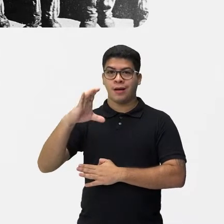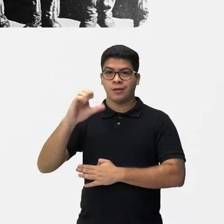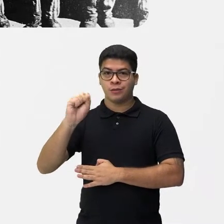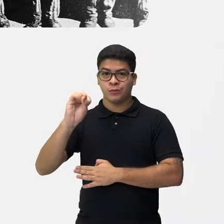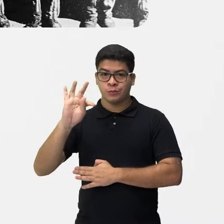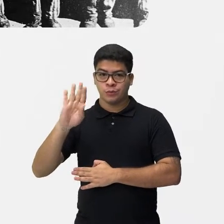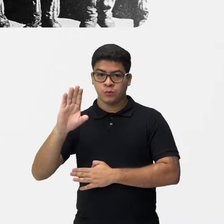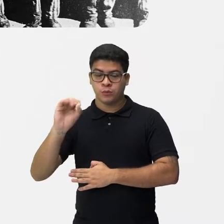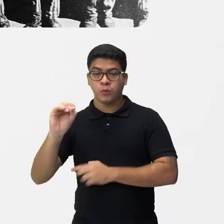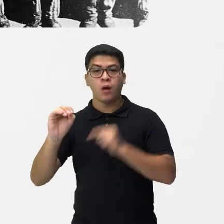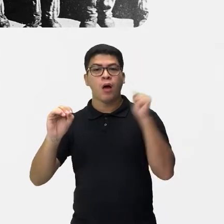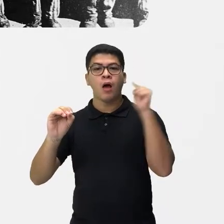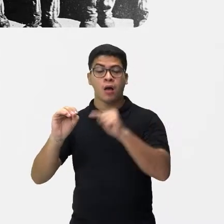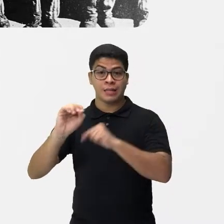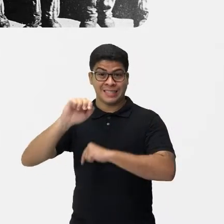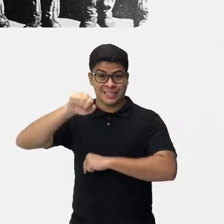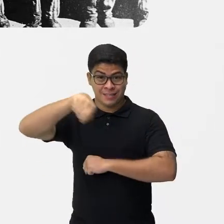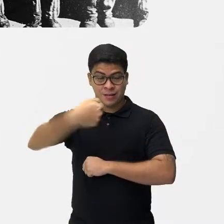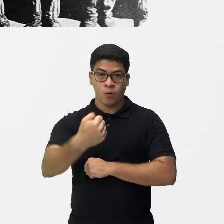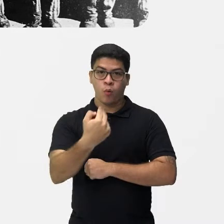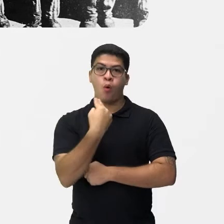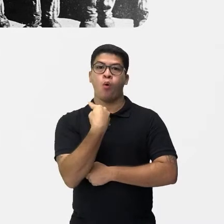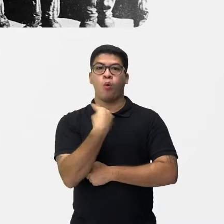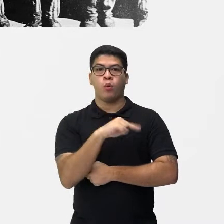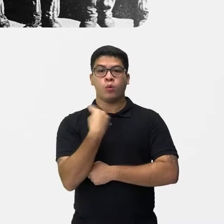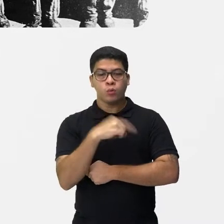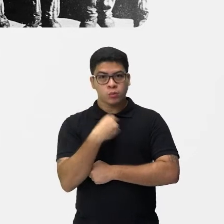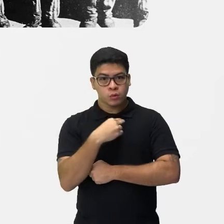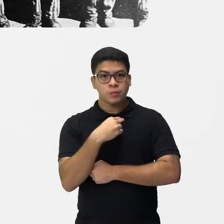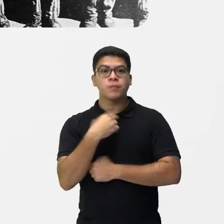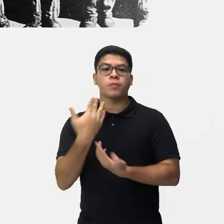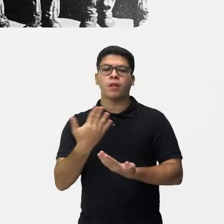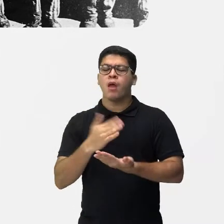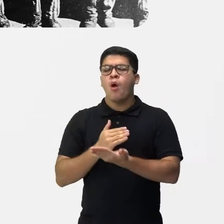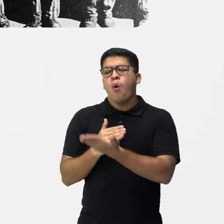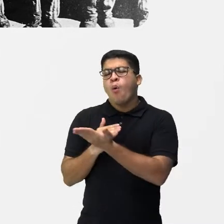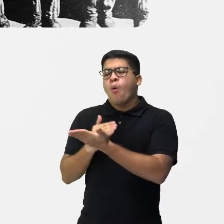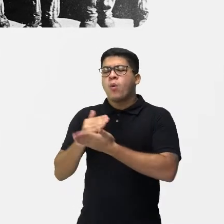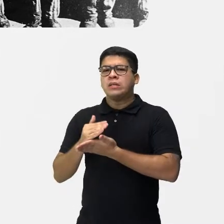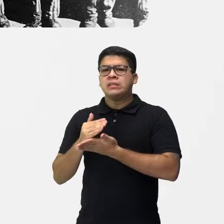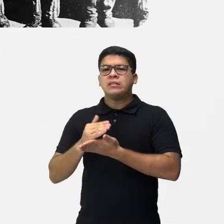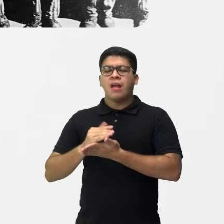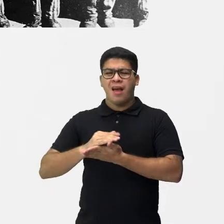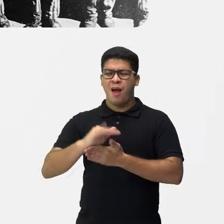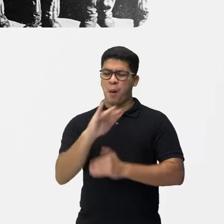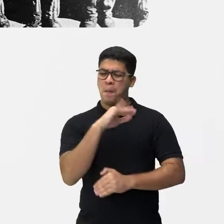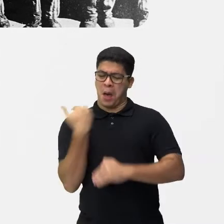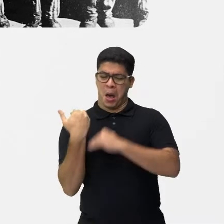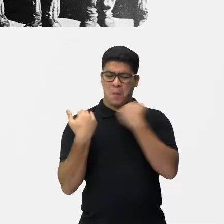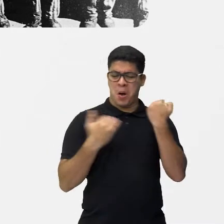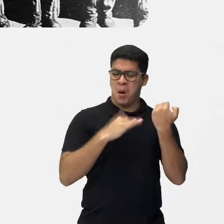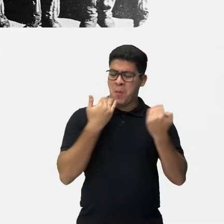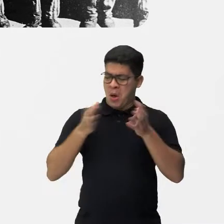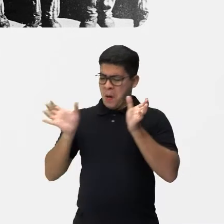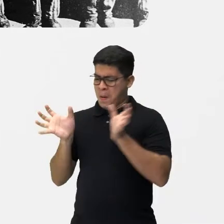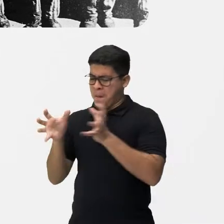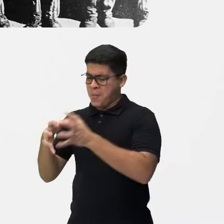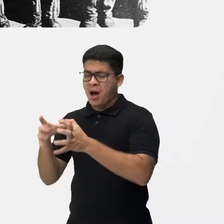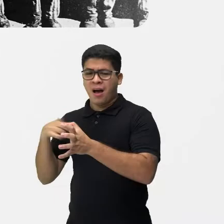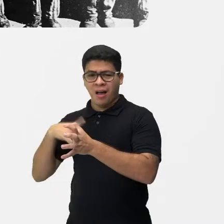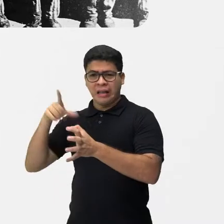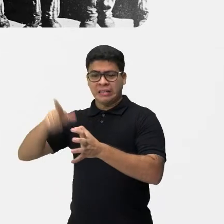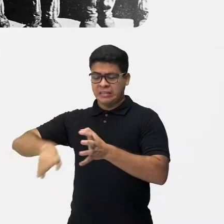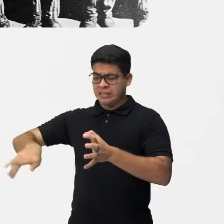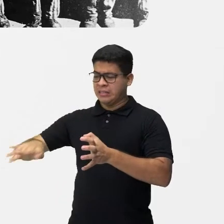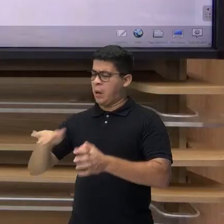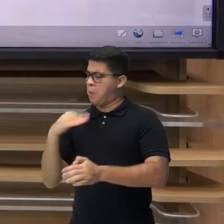especialmente os judeus. Esse não é o único holocausto, a única morte maciça de grupos aí que a gente tem na história,